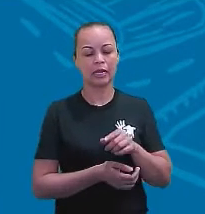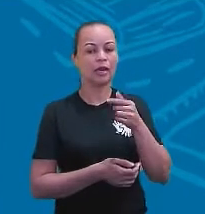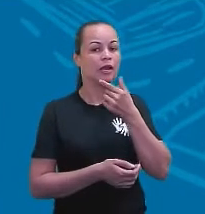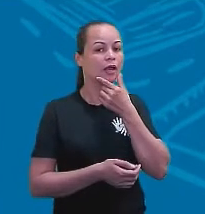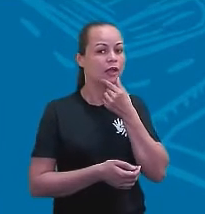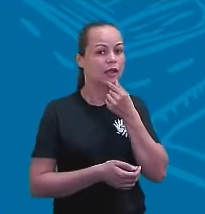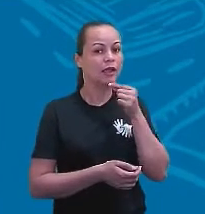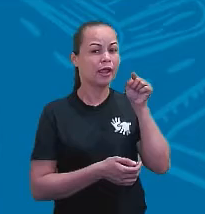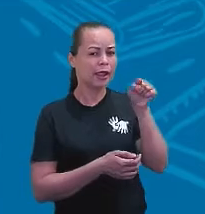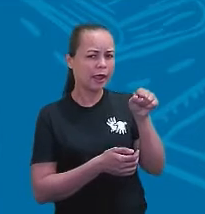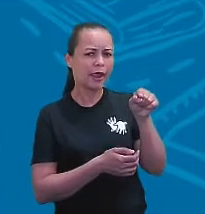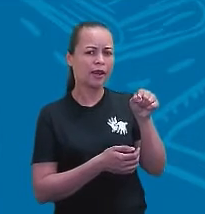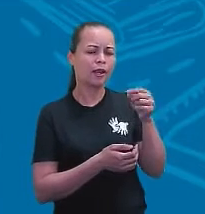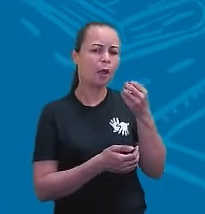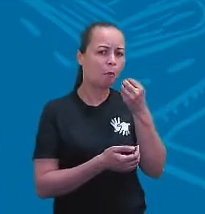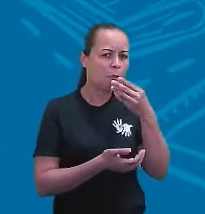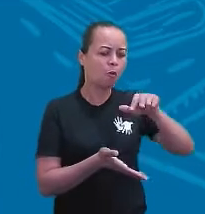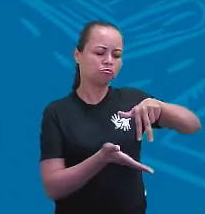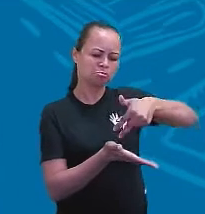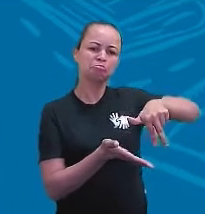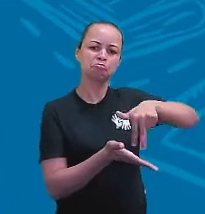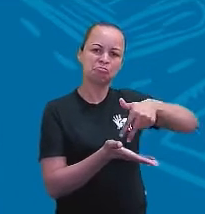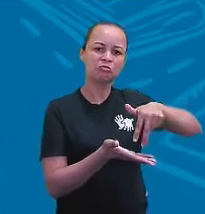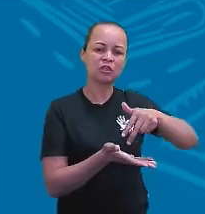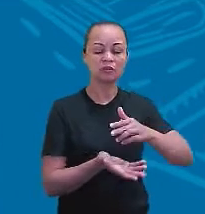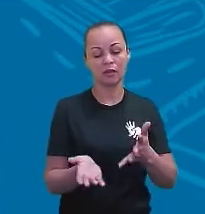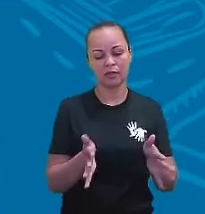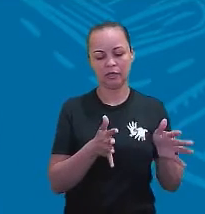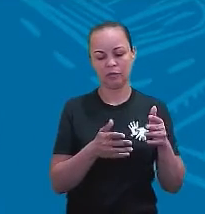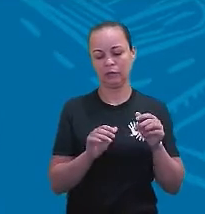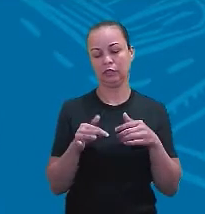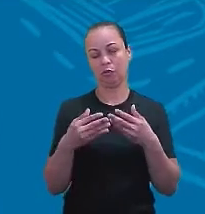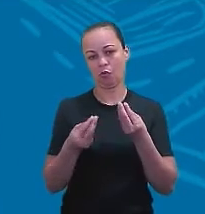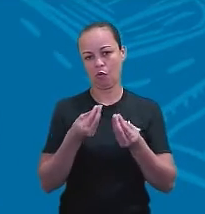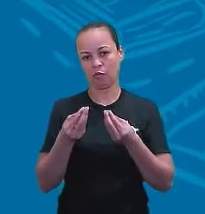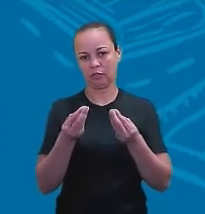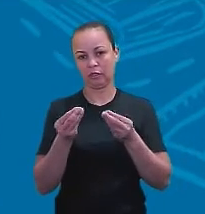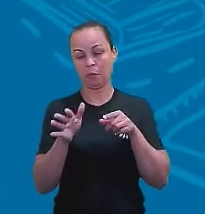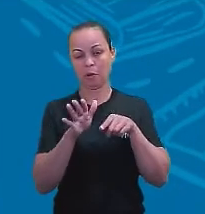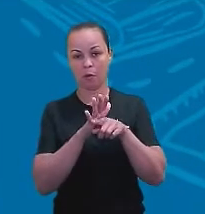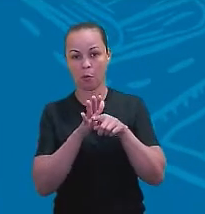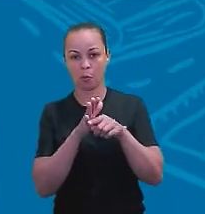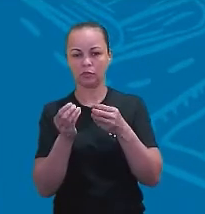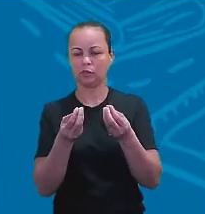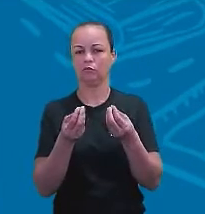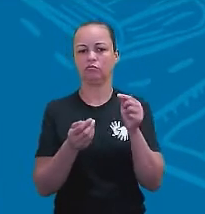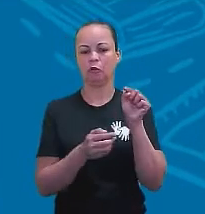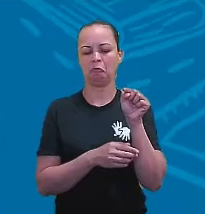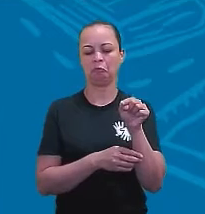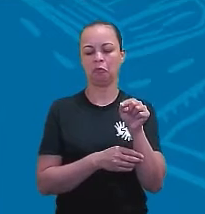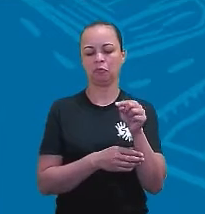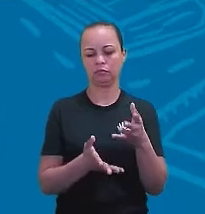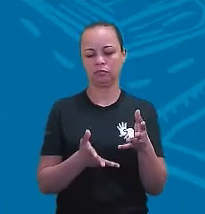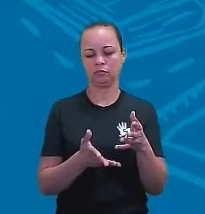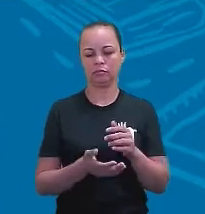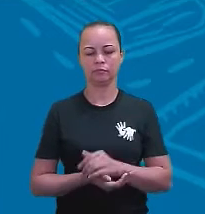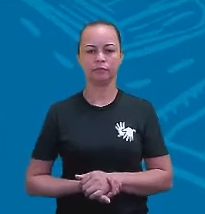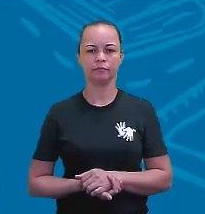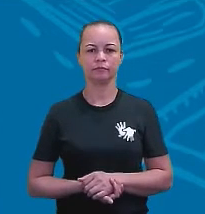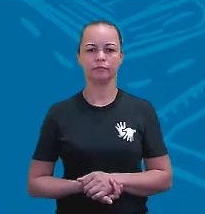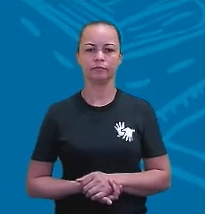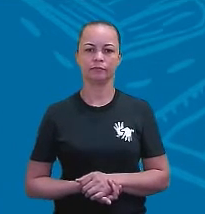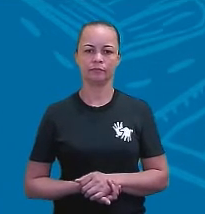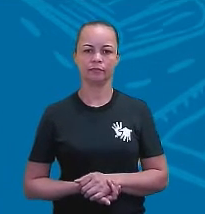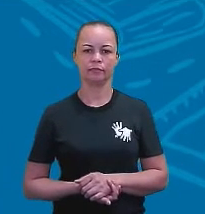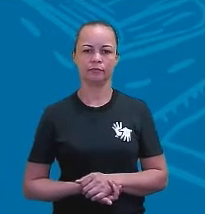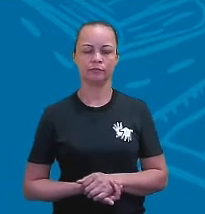is ia trocar de posição e o sinal de pergunta no final não existiria, e sim um ponto final. Para perguntar, ele é um